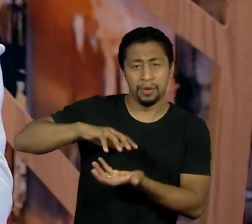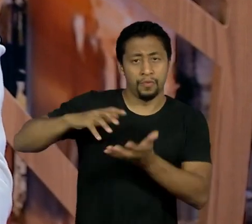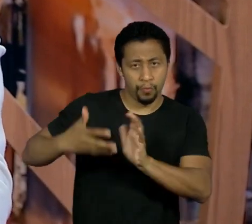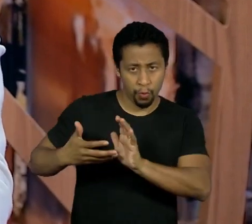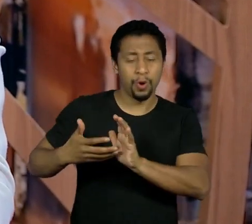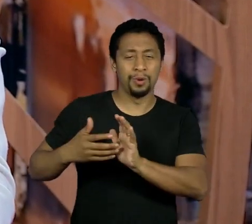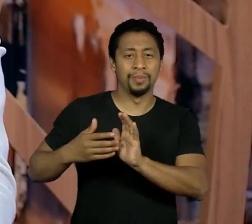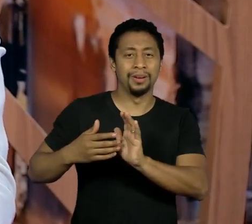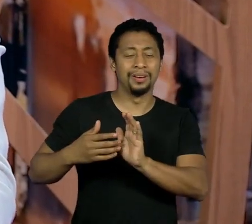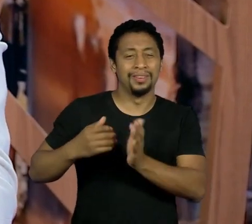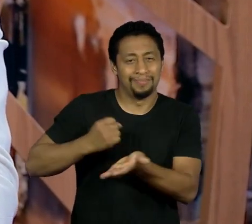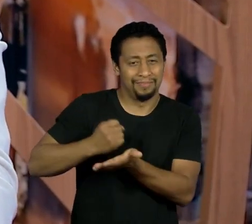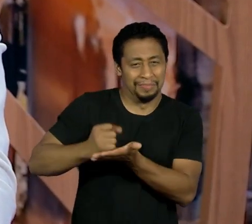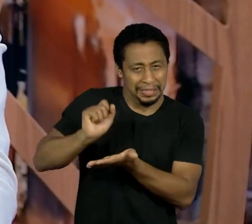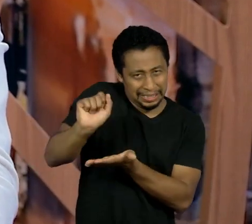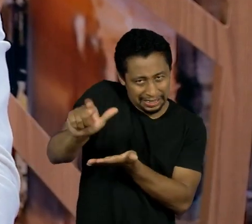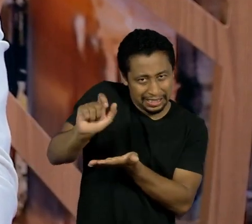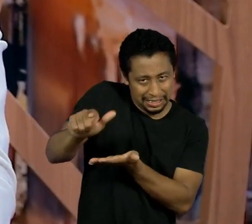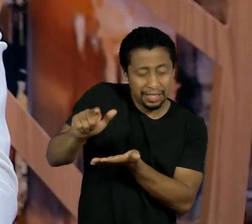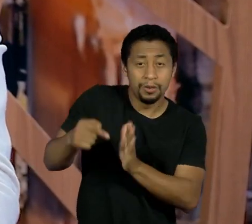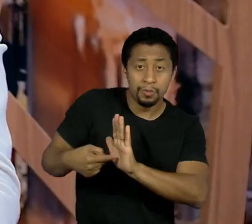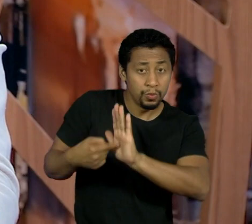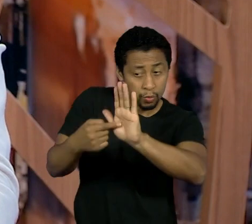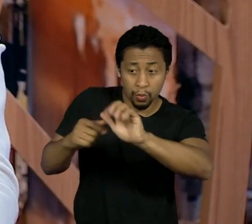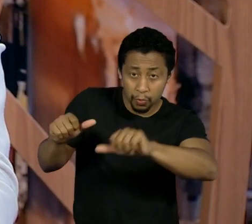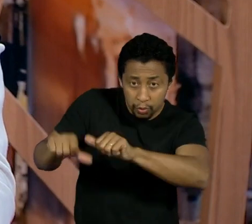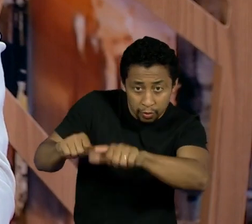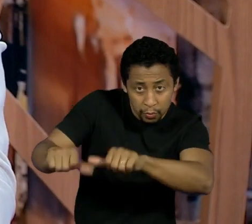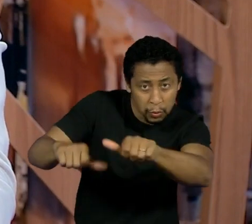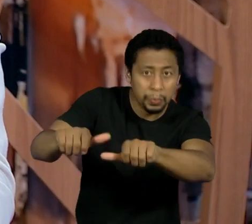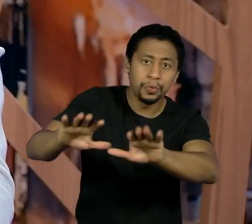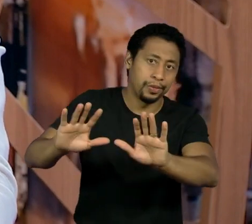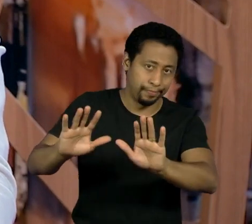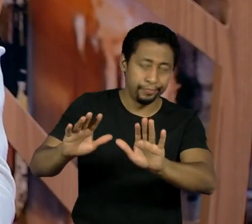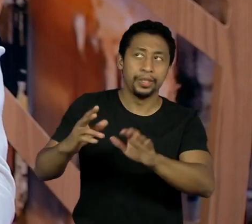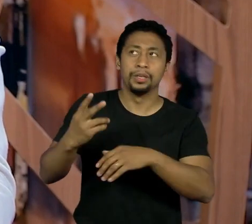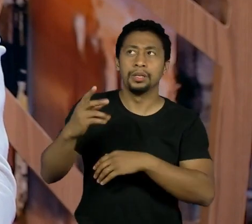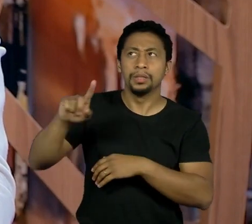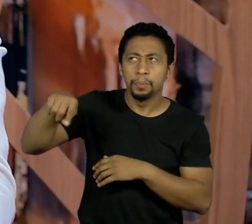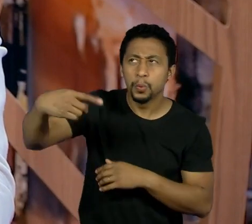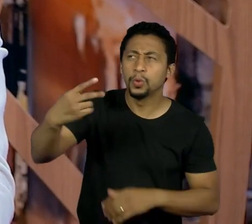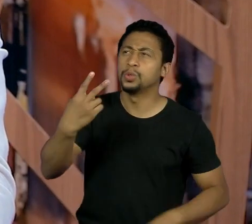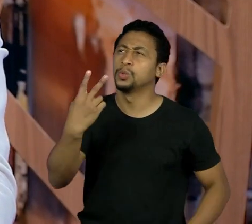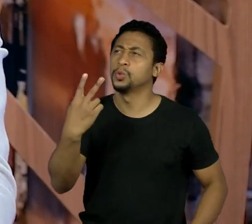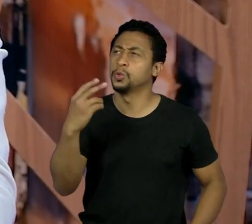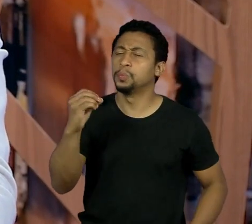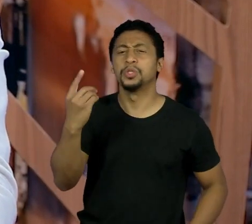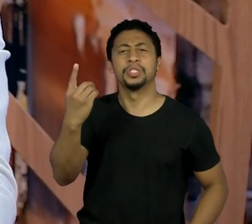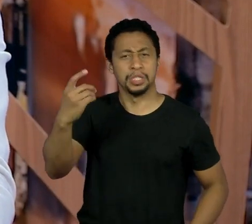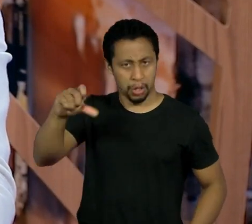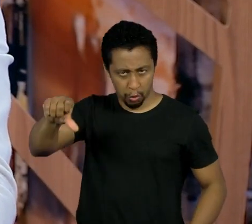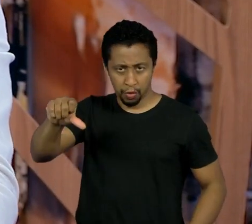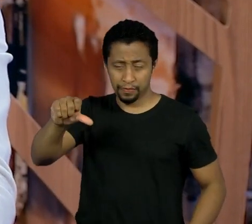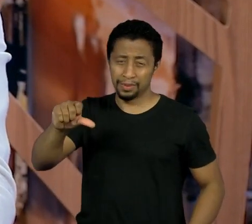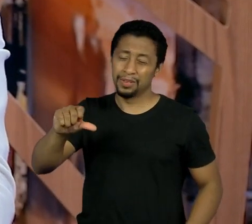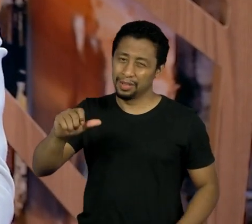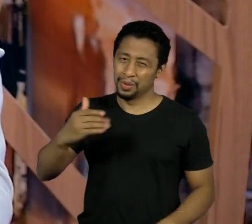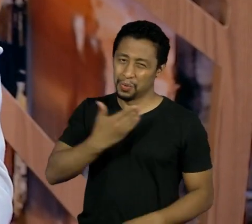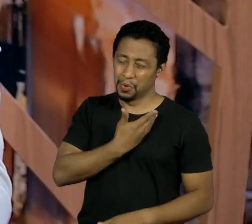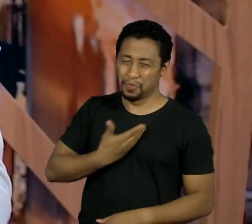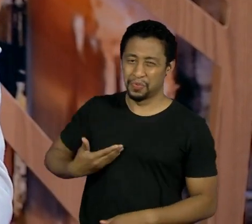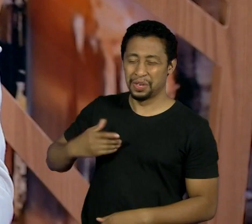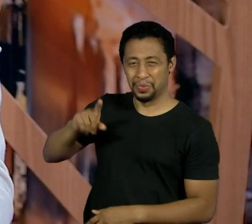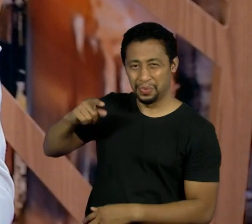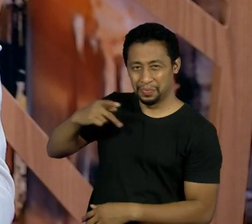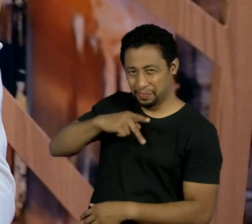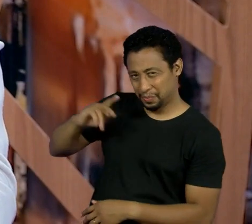relativizou muitas coisas. Em 2019, um dos primeiros atos do antigo governo foi acabar com o Ministério